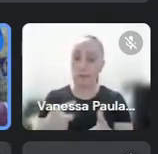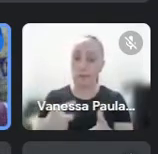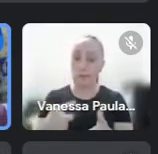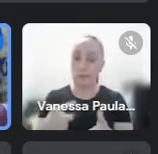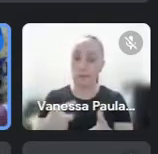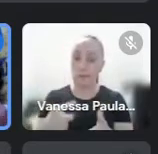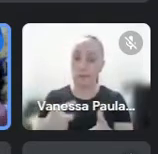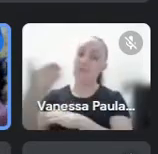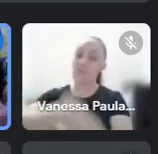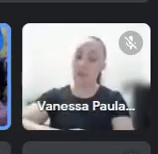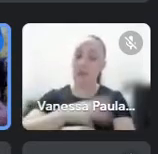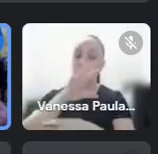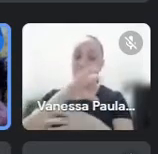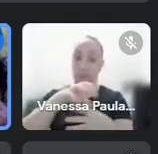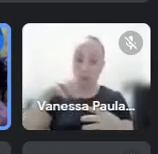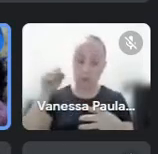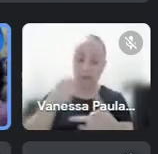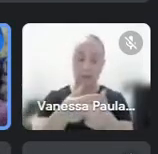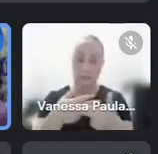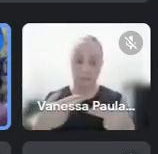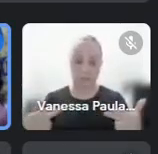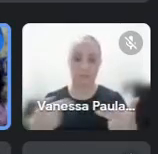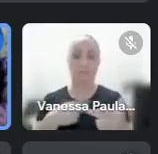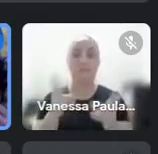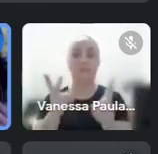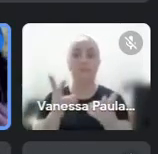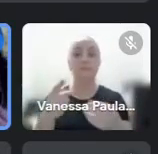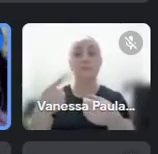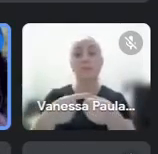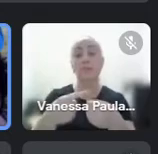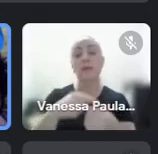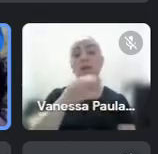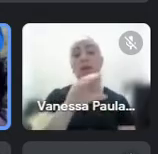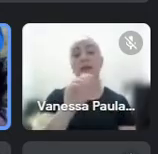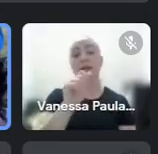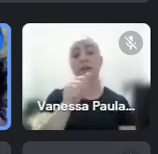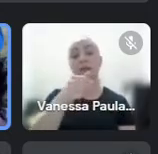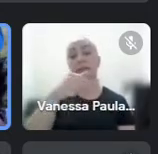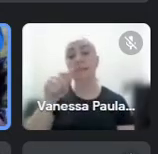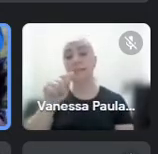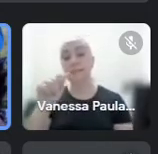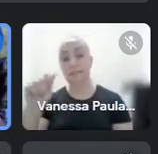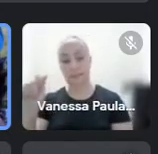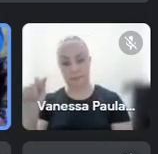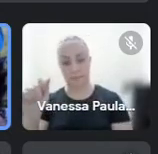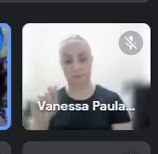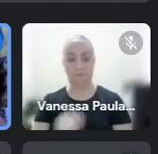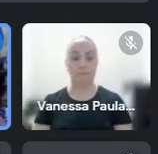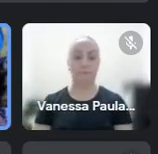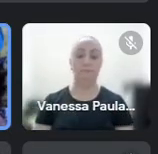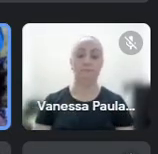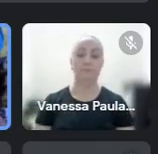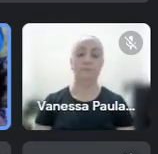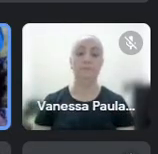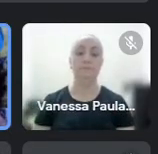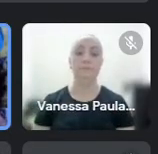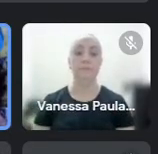e etc. Fica no município de Canaã dos Carajás. Pode passar.